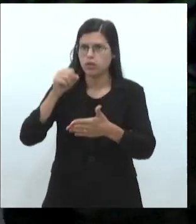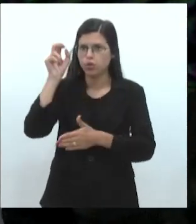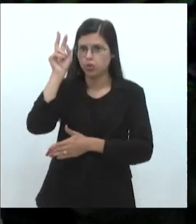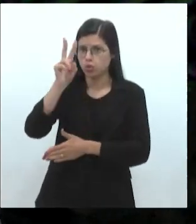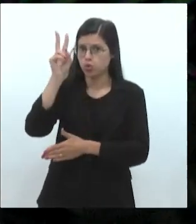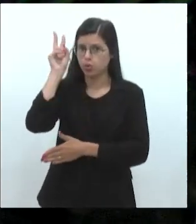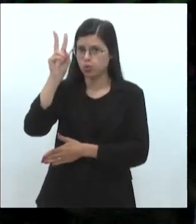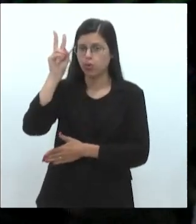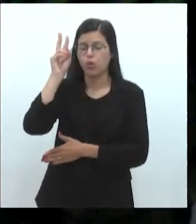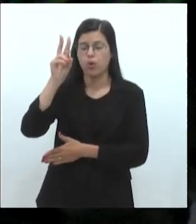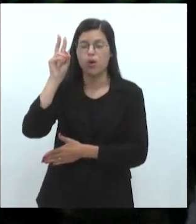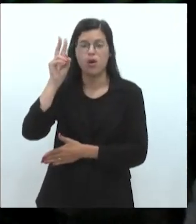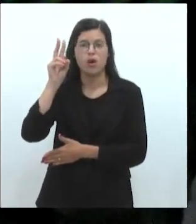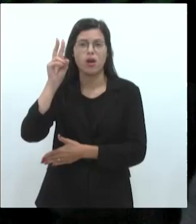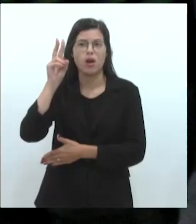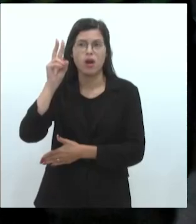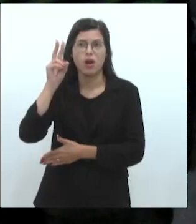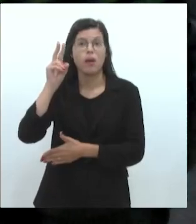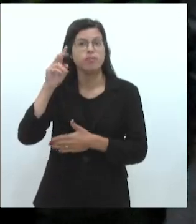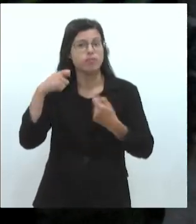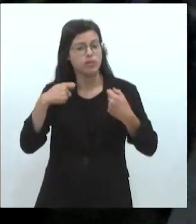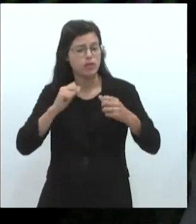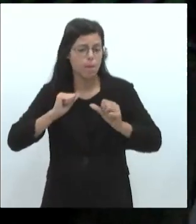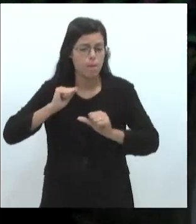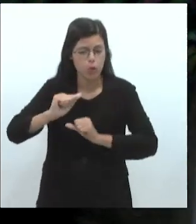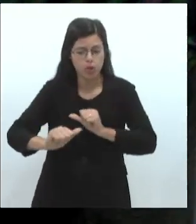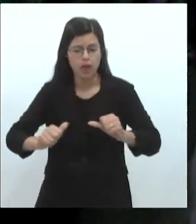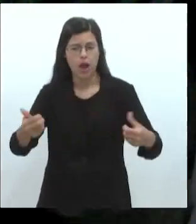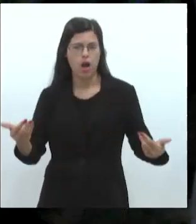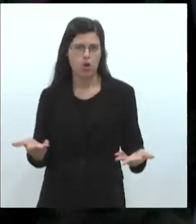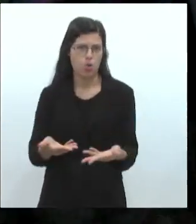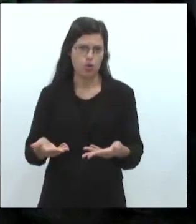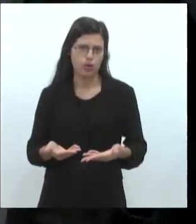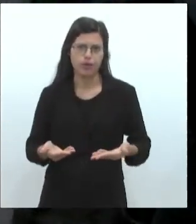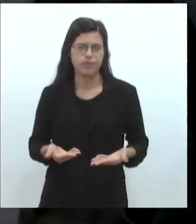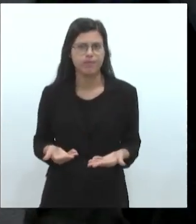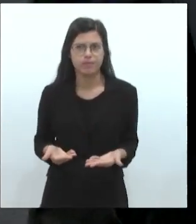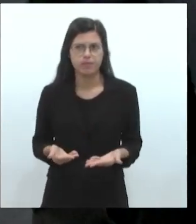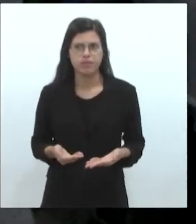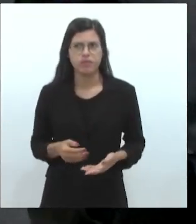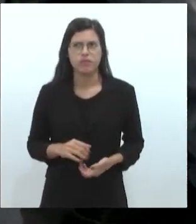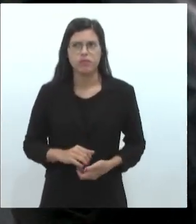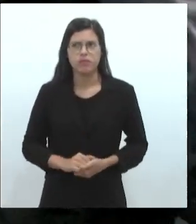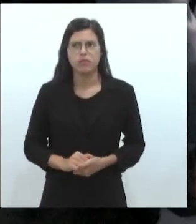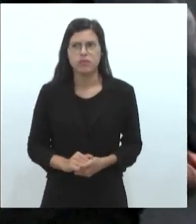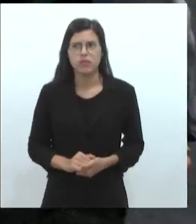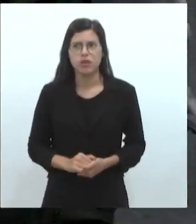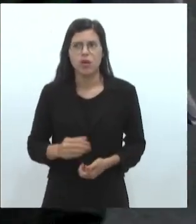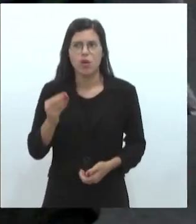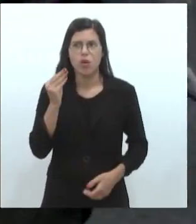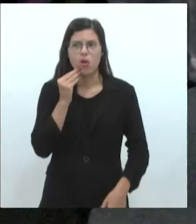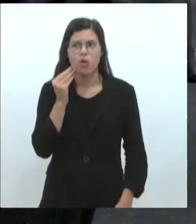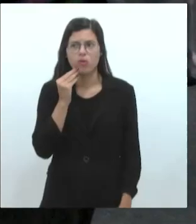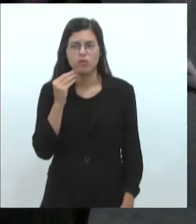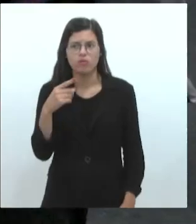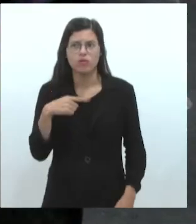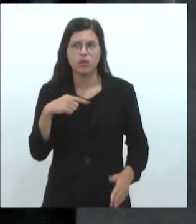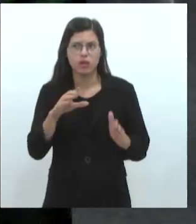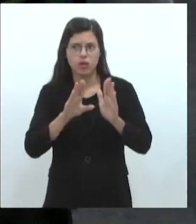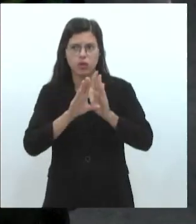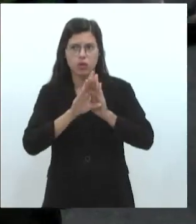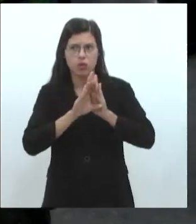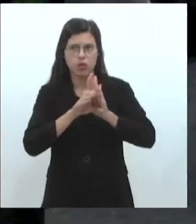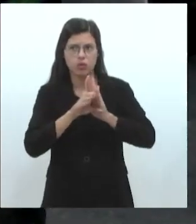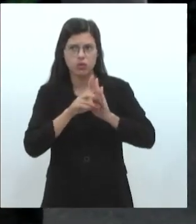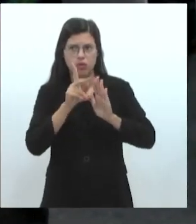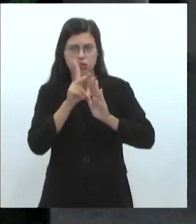que agora ou muda ou muda. Muda ou muda. É claro que tem conceitos no projeto